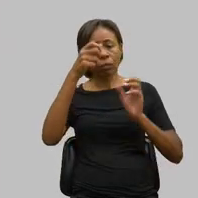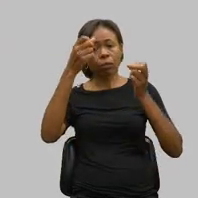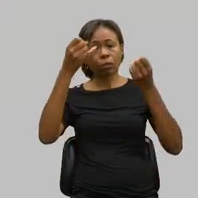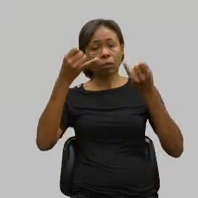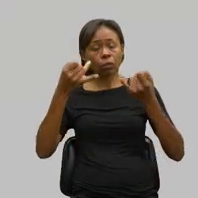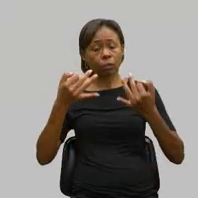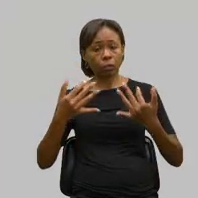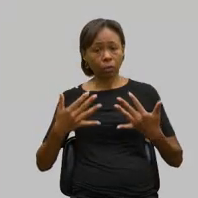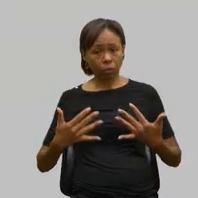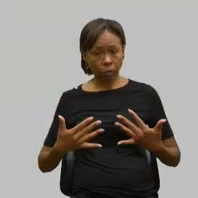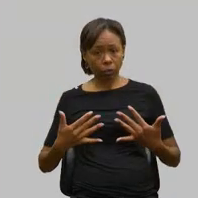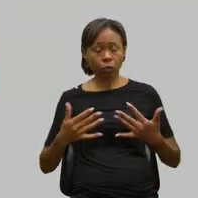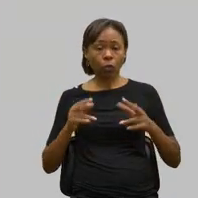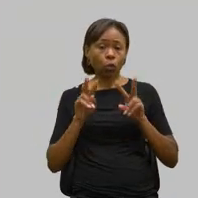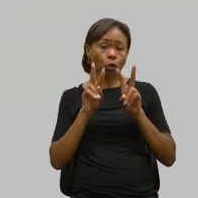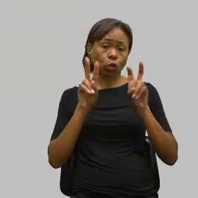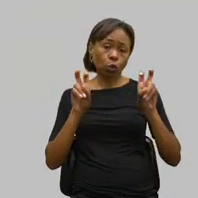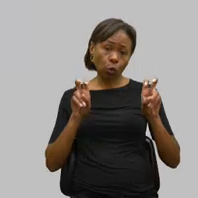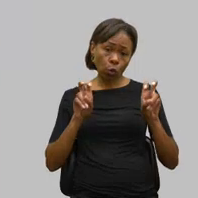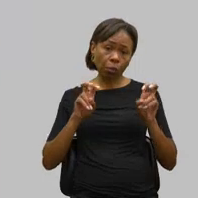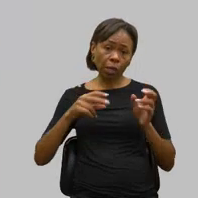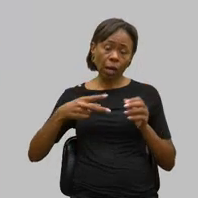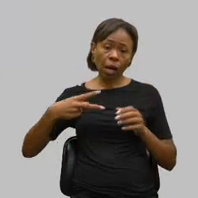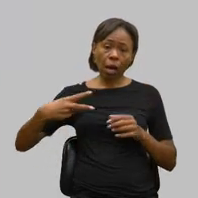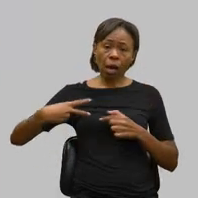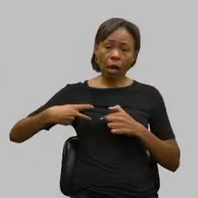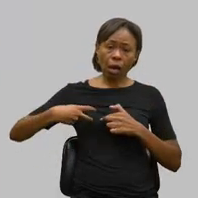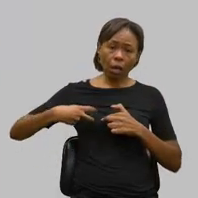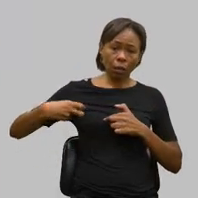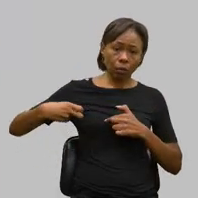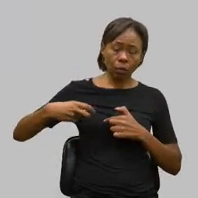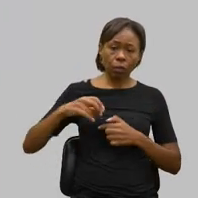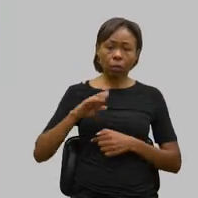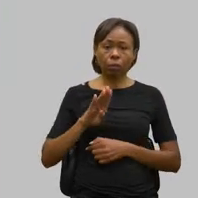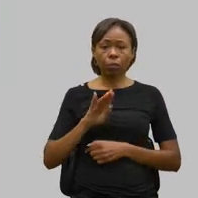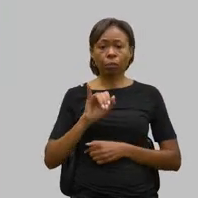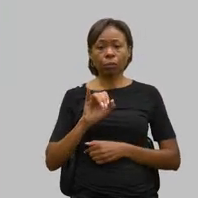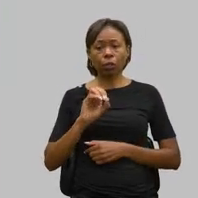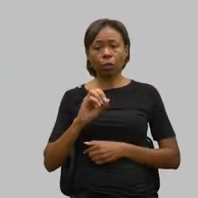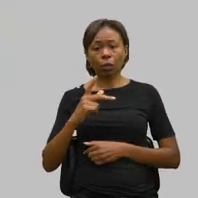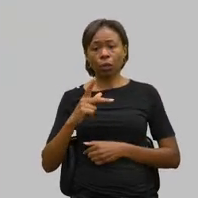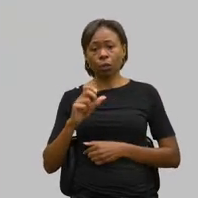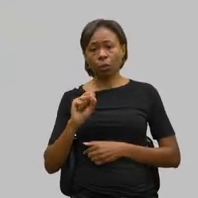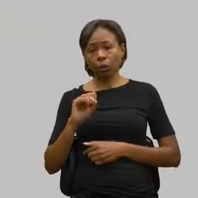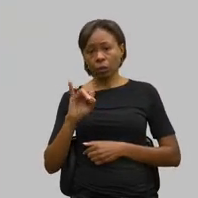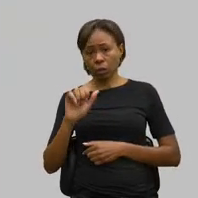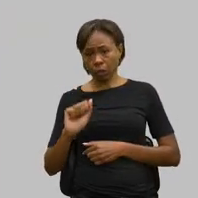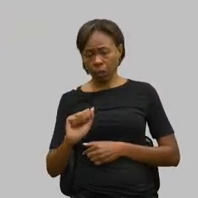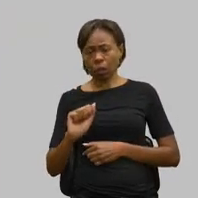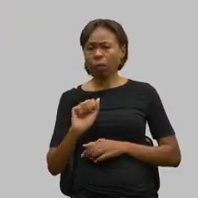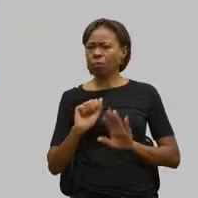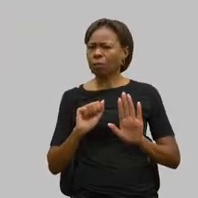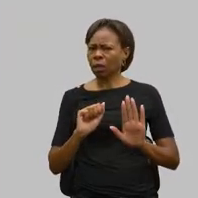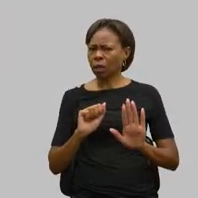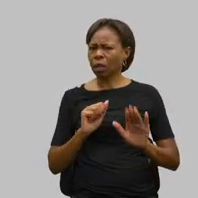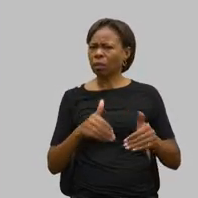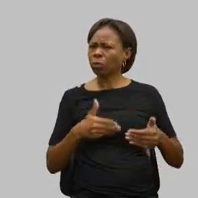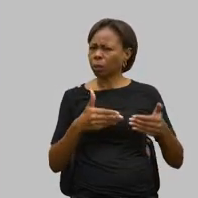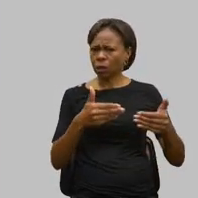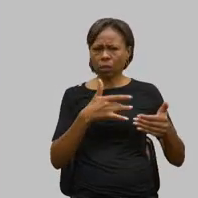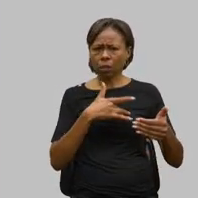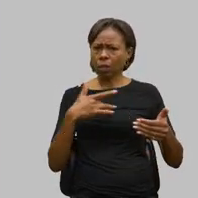biópsias. E aí a gente vê que o Ministério da Saúde continua brincando com Minas Gerais. Com o Brasil, não é?